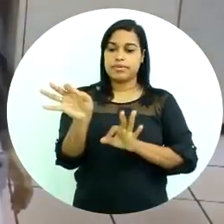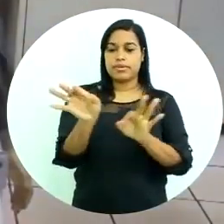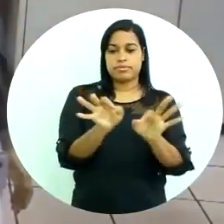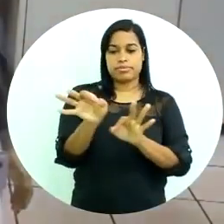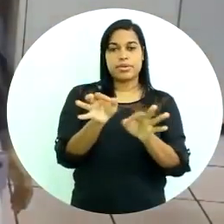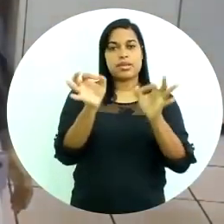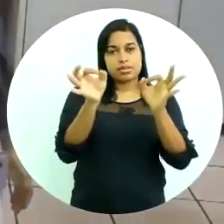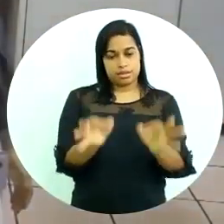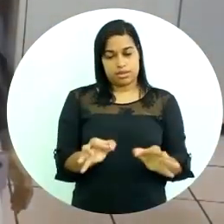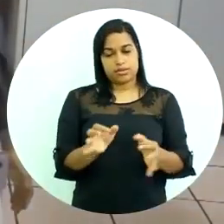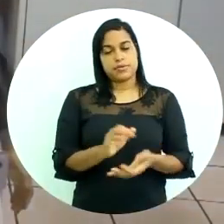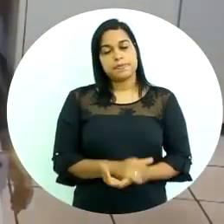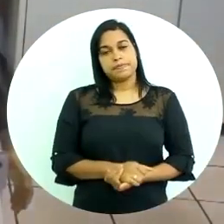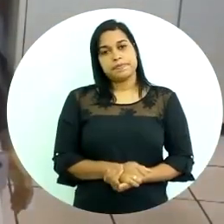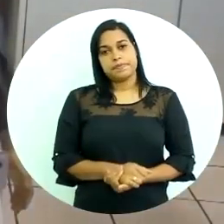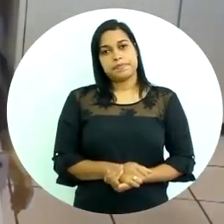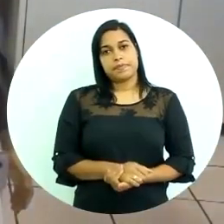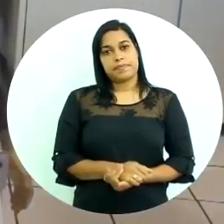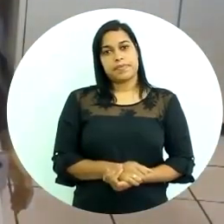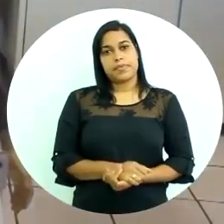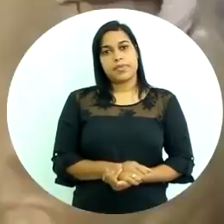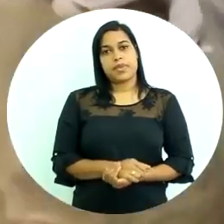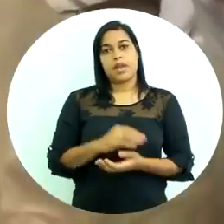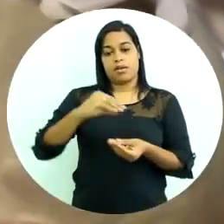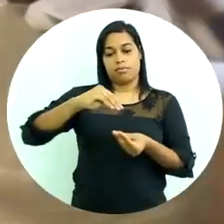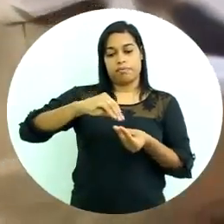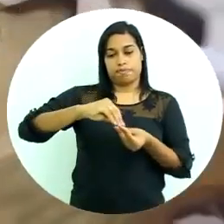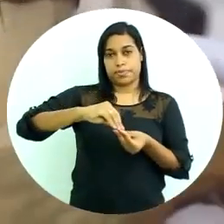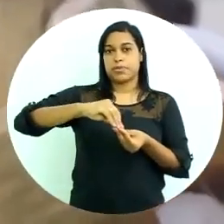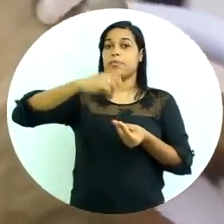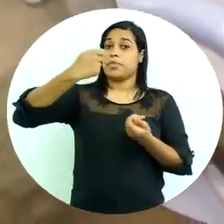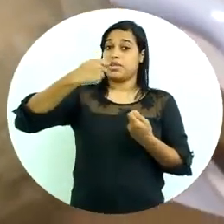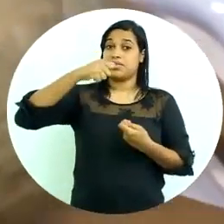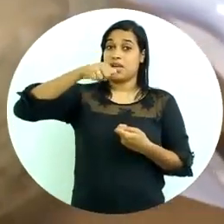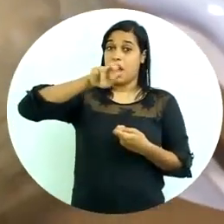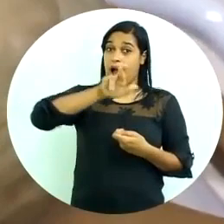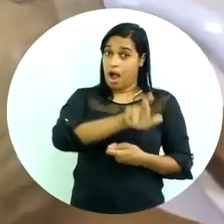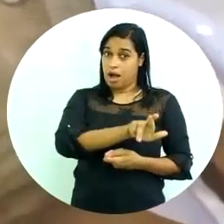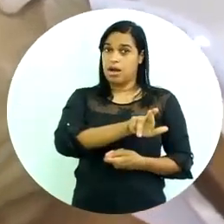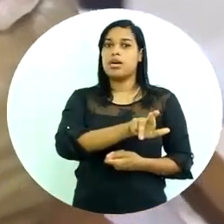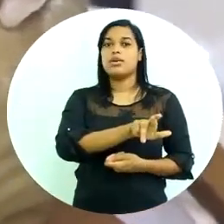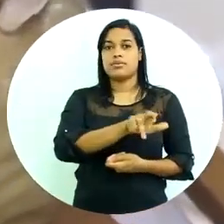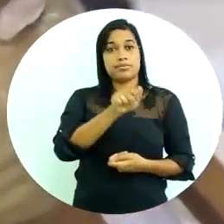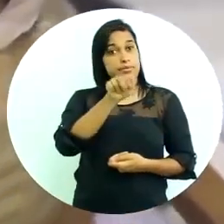pressão correta. Então a gente vai ocluir fossas nasais e